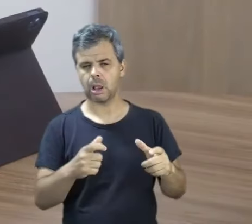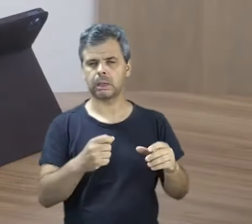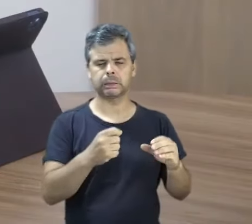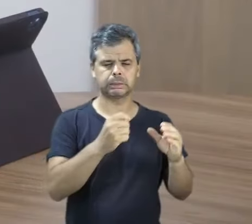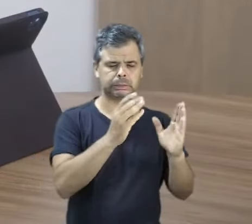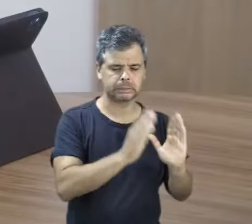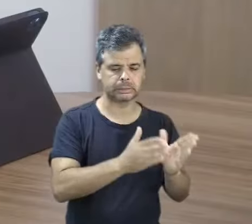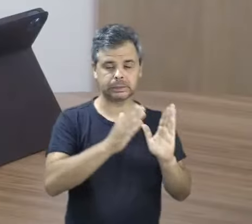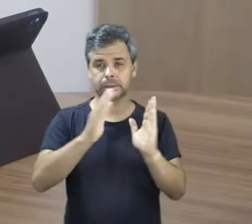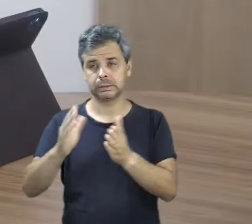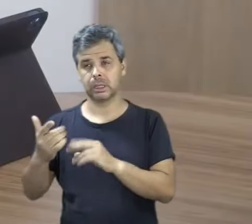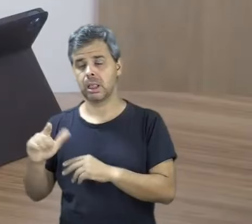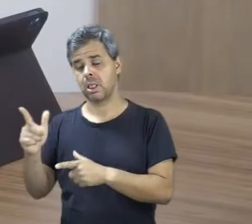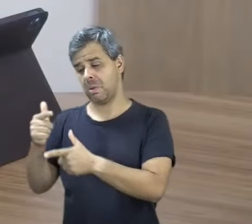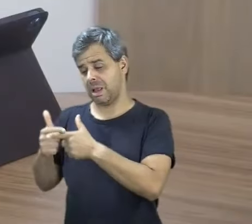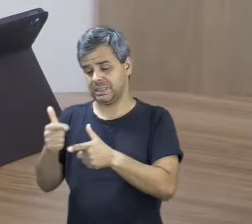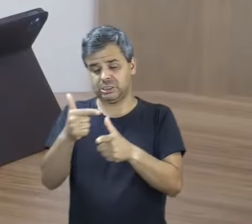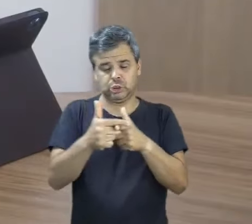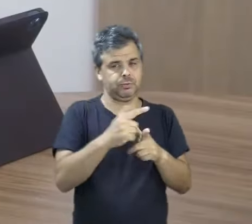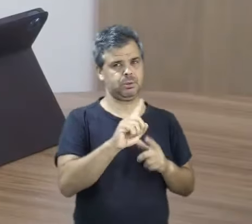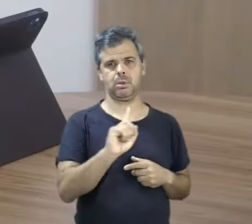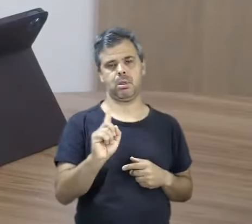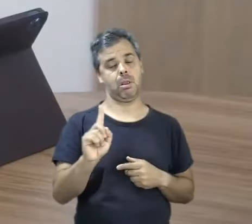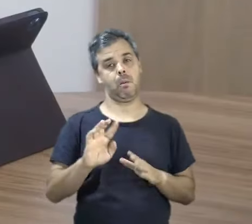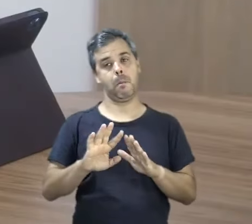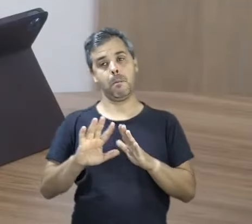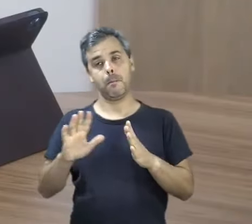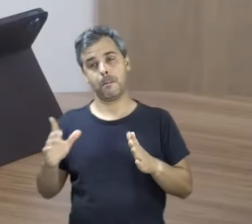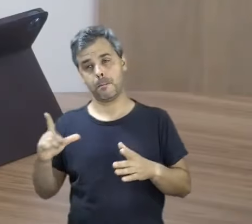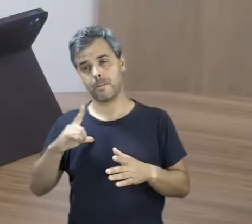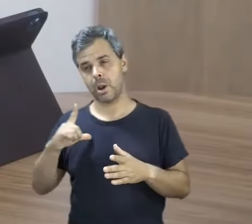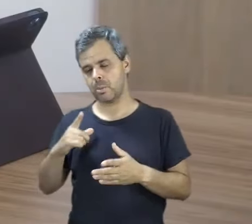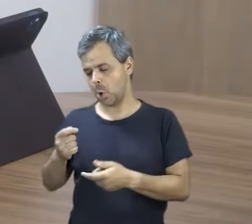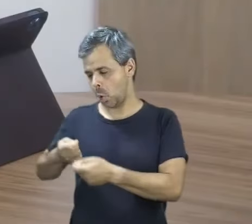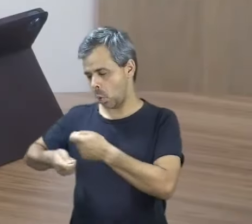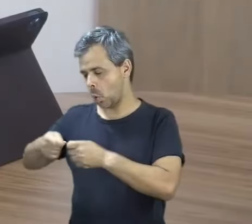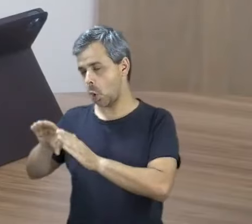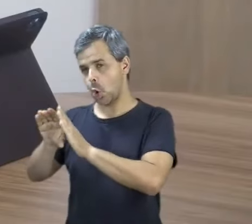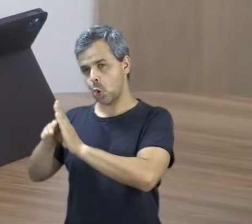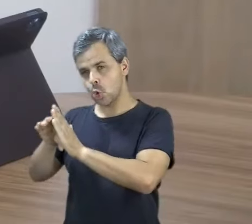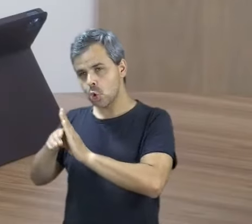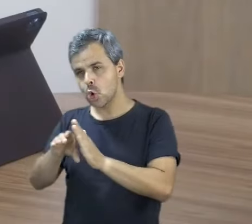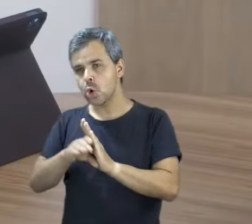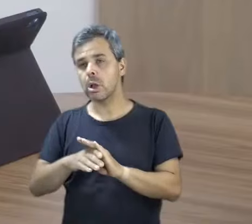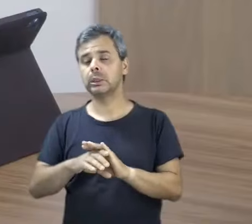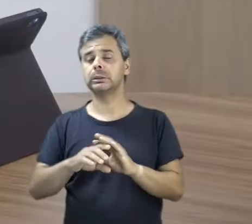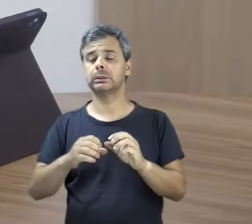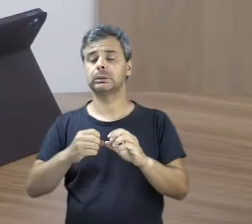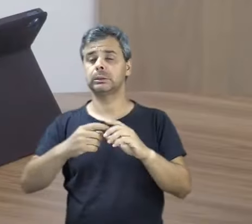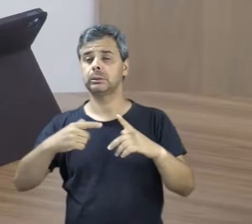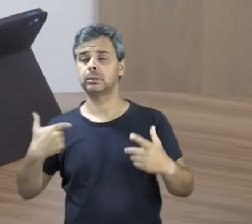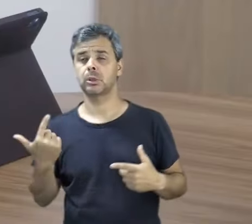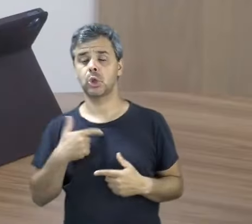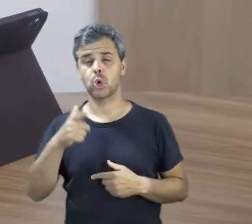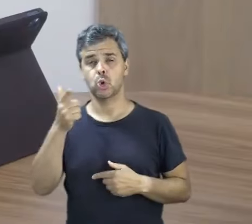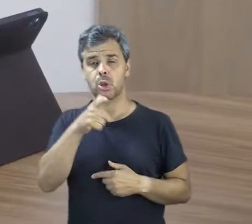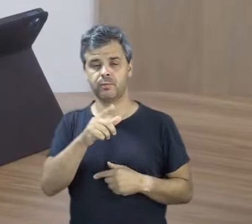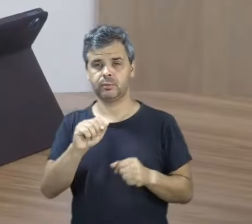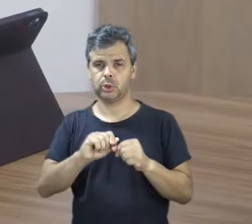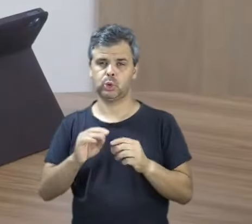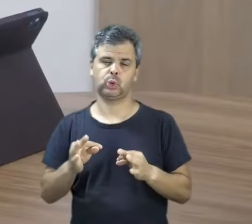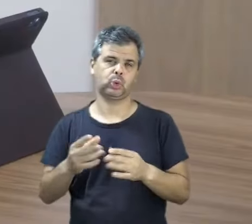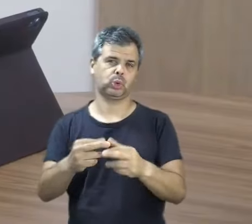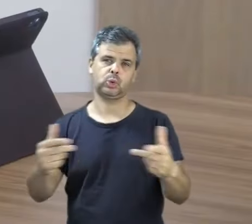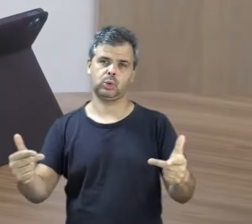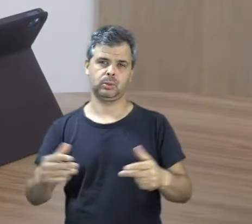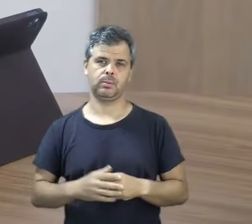categorizar, né, não é dividir, sim, claro, né, mas ter quem domine os conceitos especificamente, porque a gente não dá conta de tudo. Né?